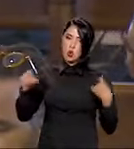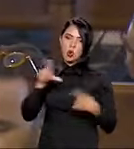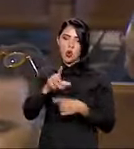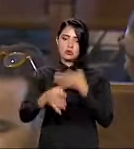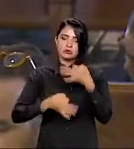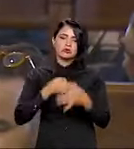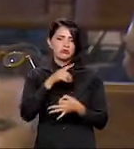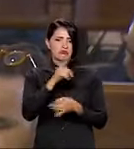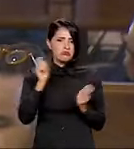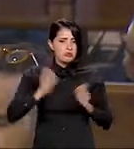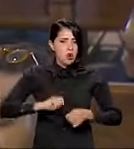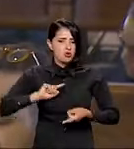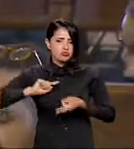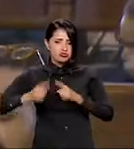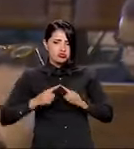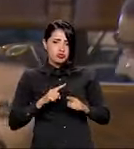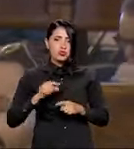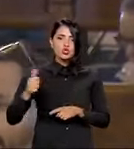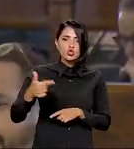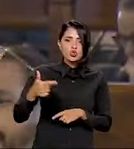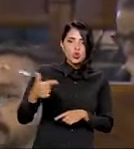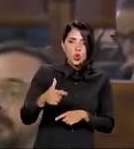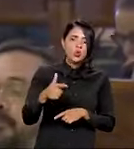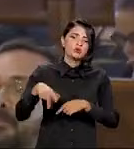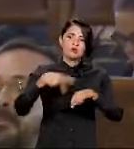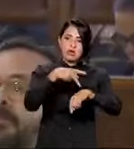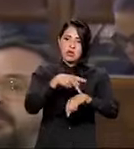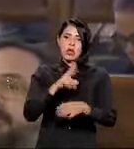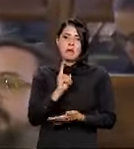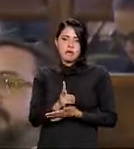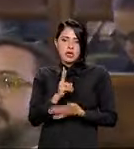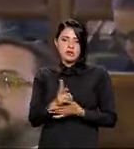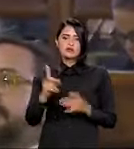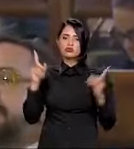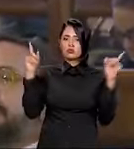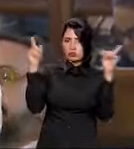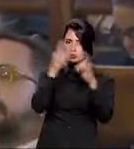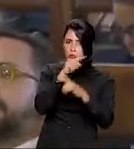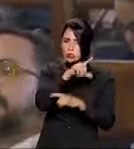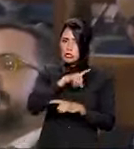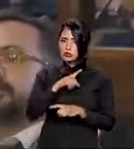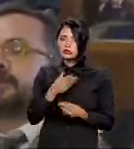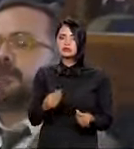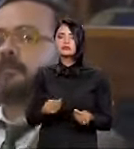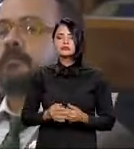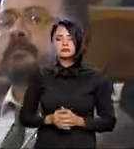como fazer essa negociação com os 12 países, mesmo com essas dificuldades?